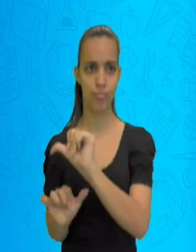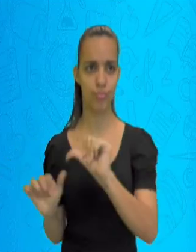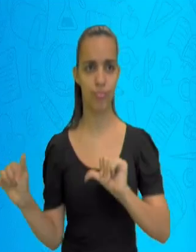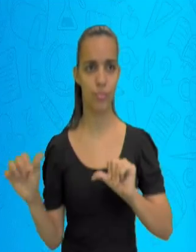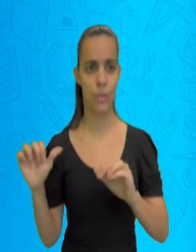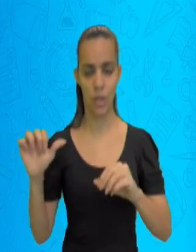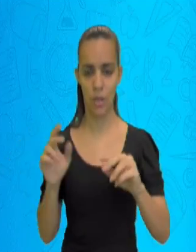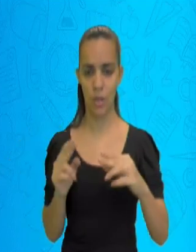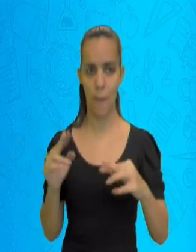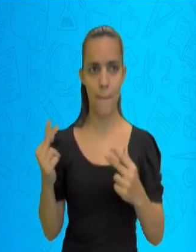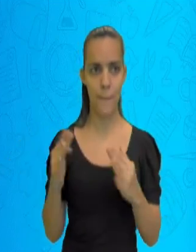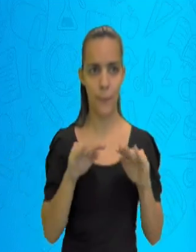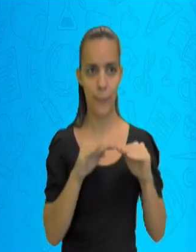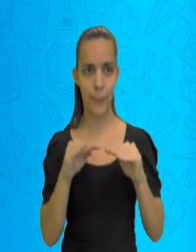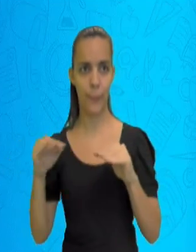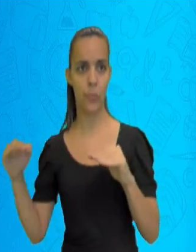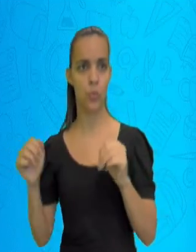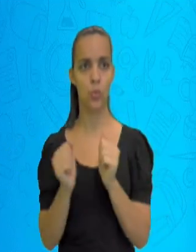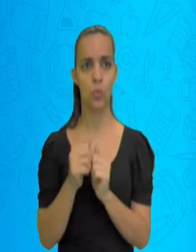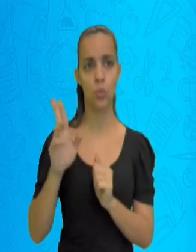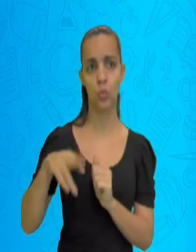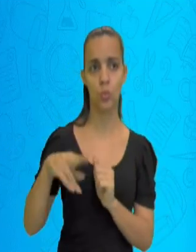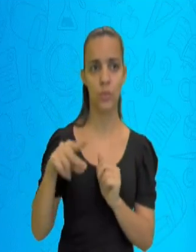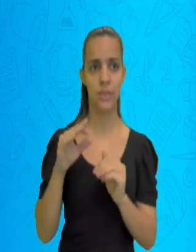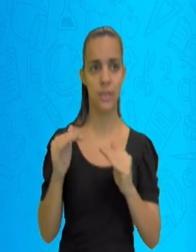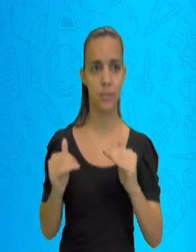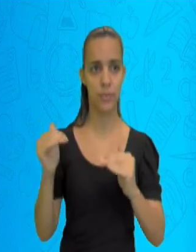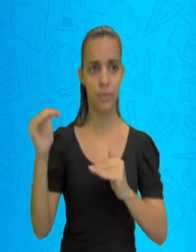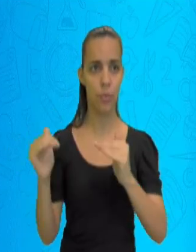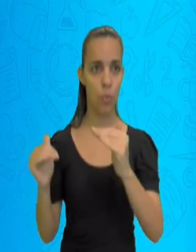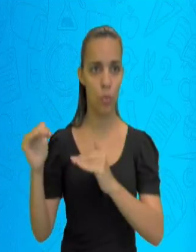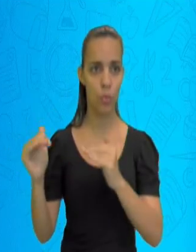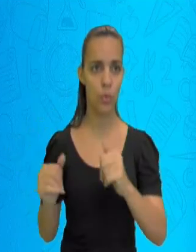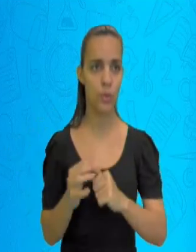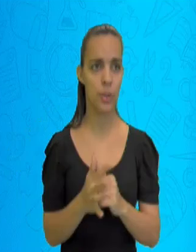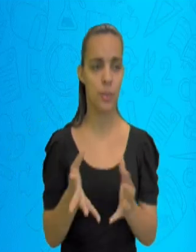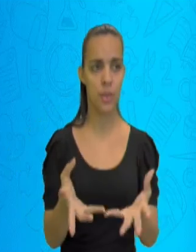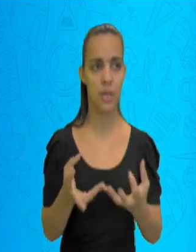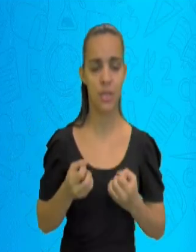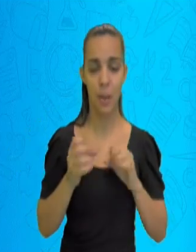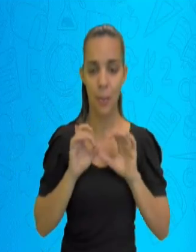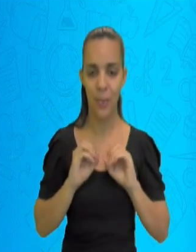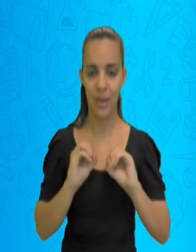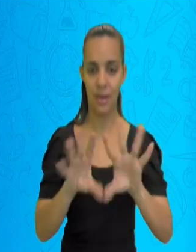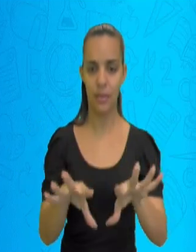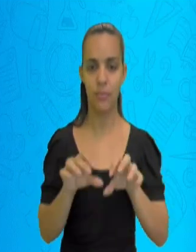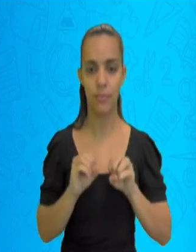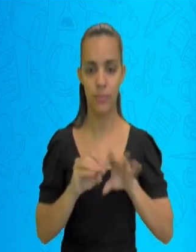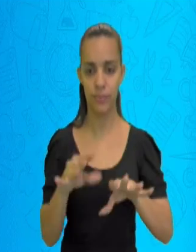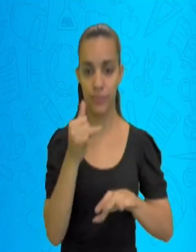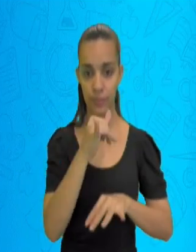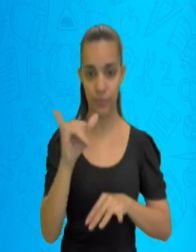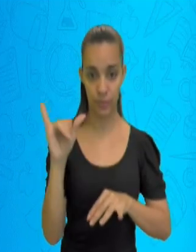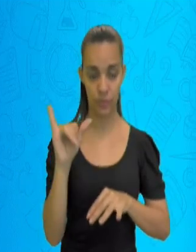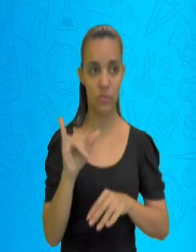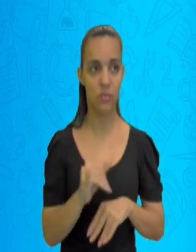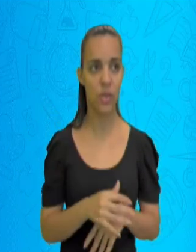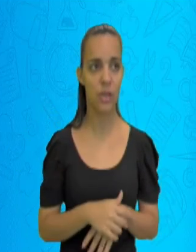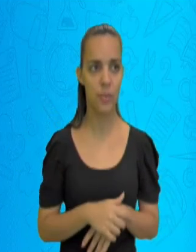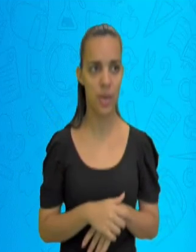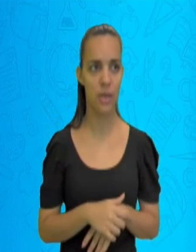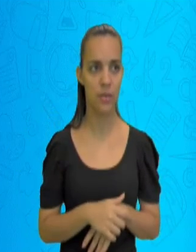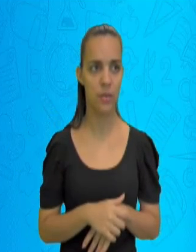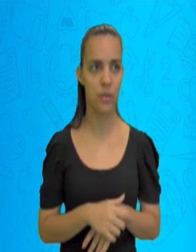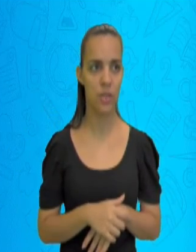ele salta para um nível externo. Se ele libera energia, ele retorna